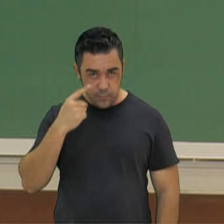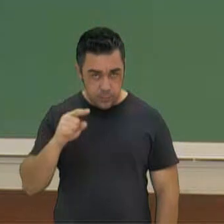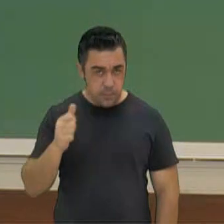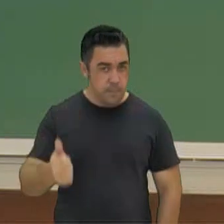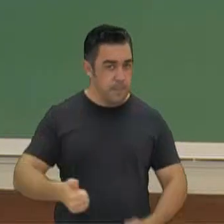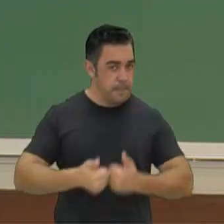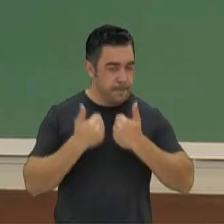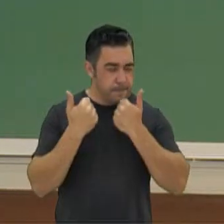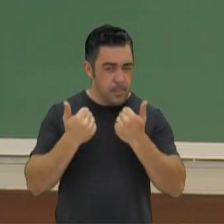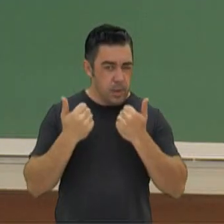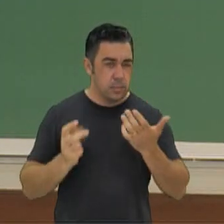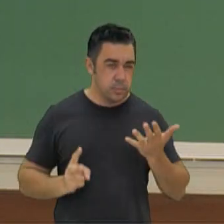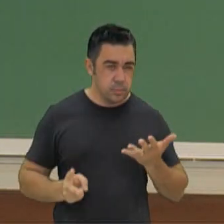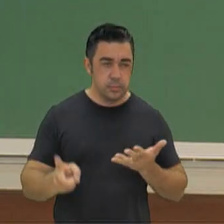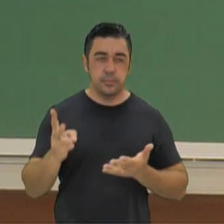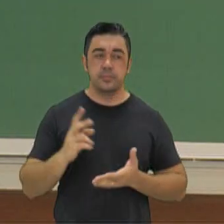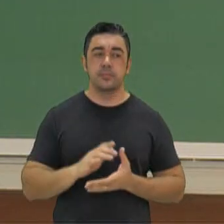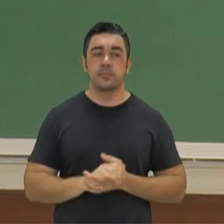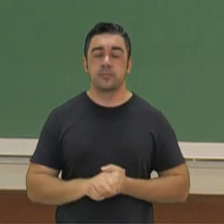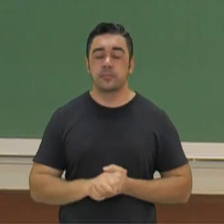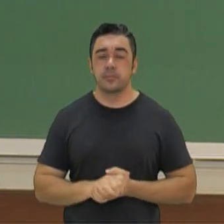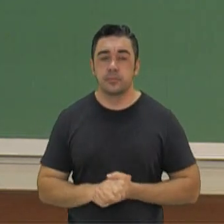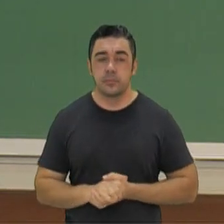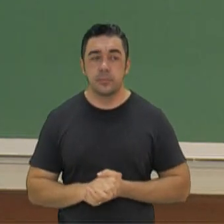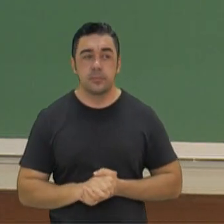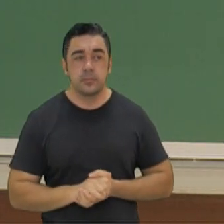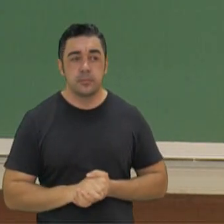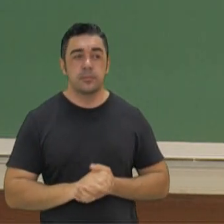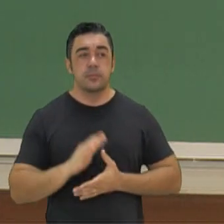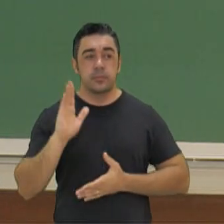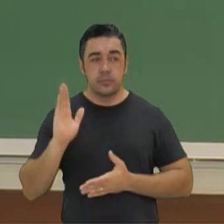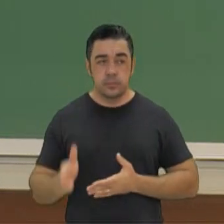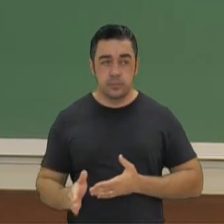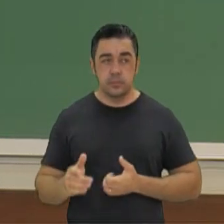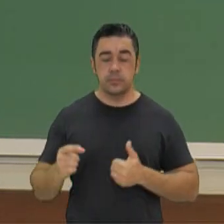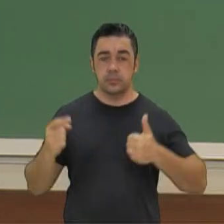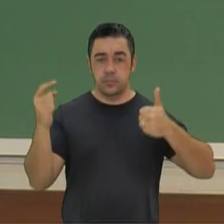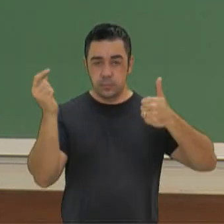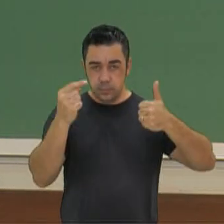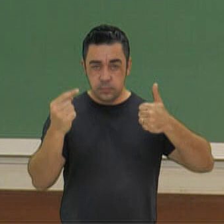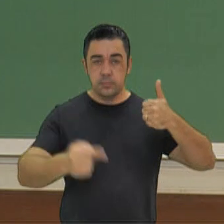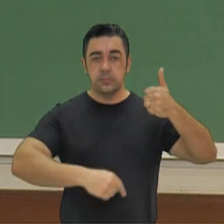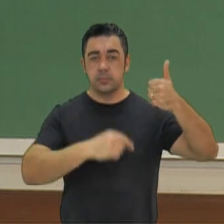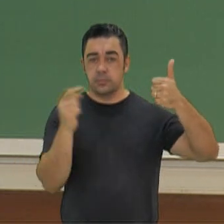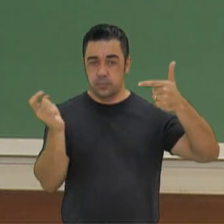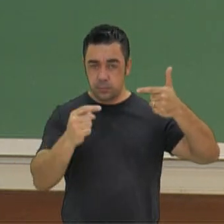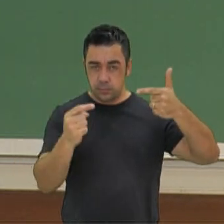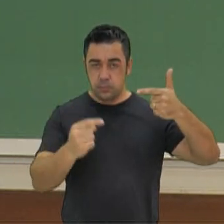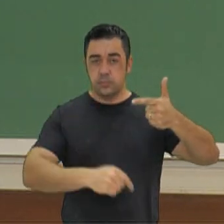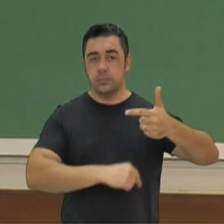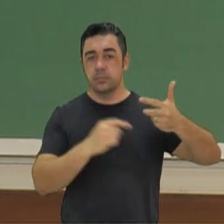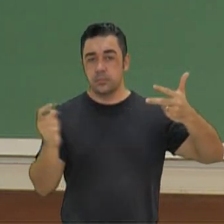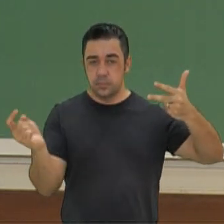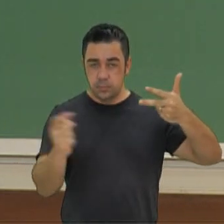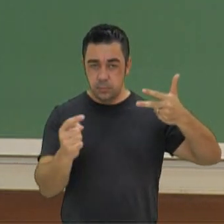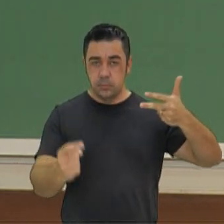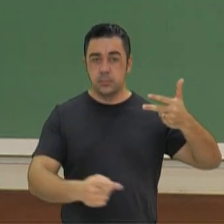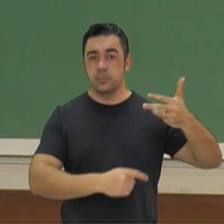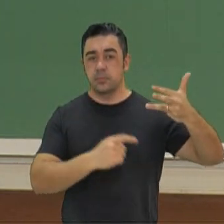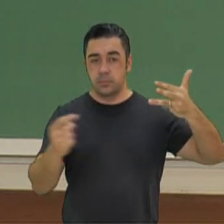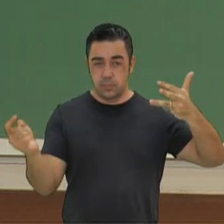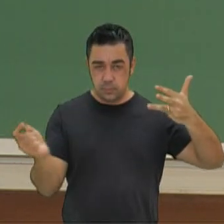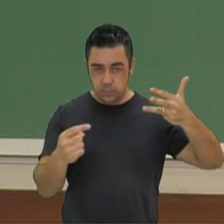Beleza? Então, vamos prosseguir. Nós falamos sobre os fósseis, sobre órgãos vestigiais, sobre embriologia